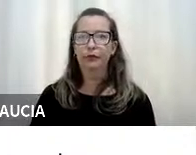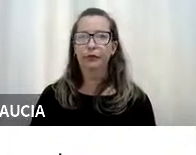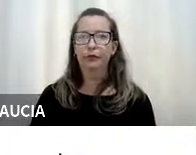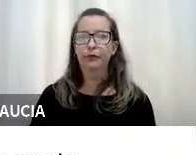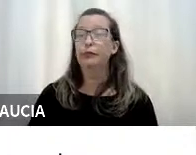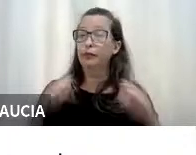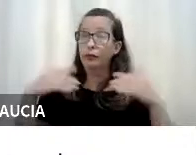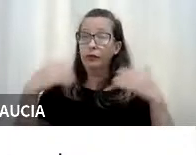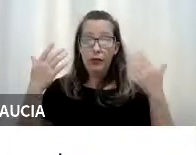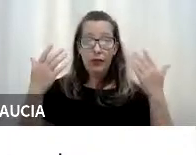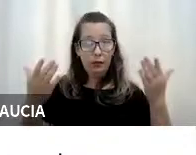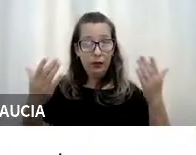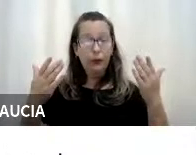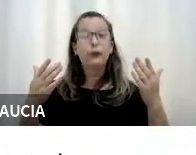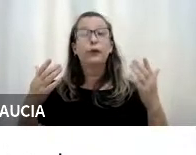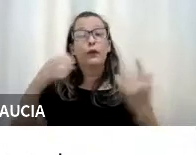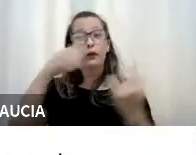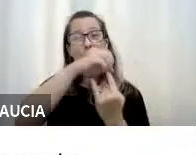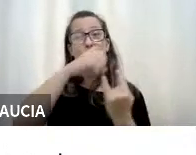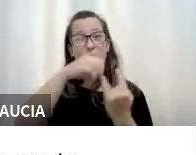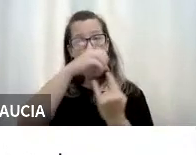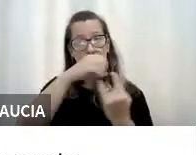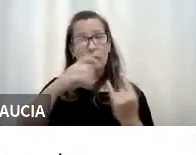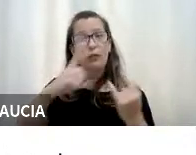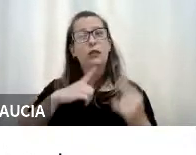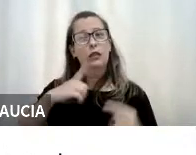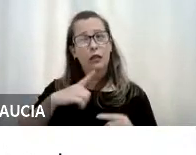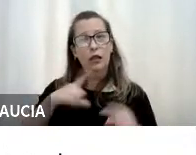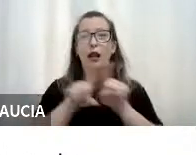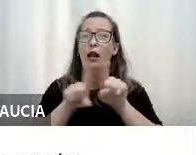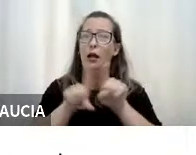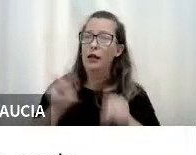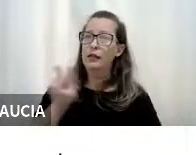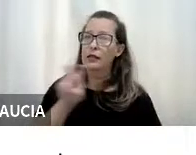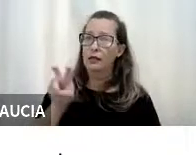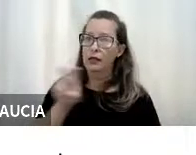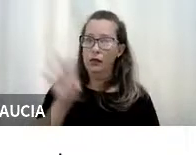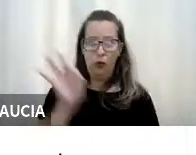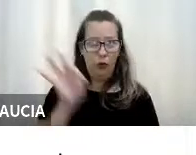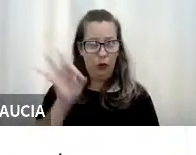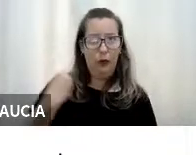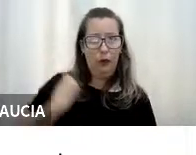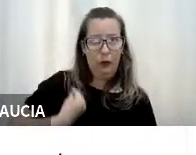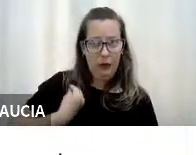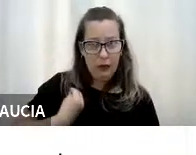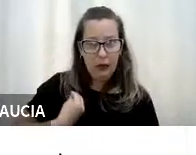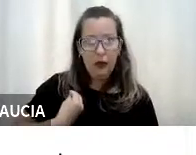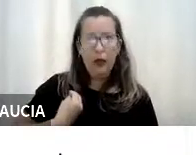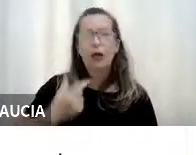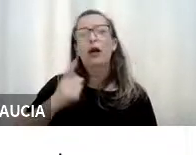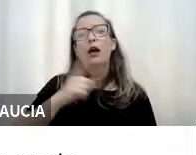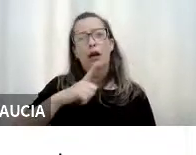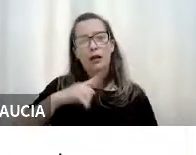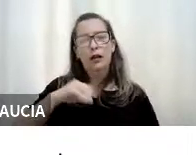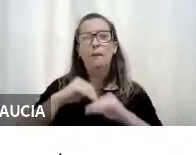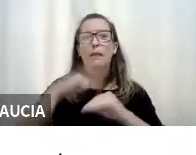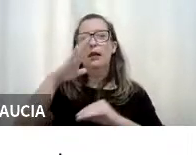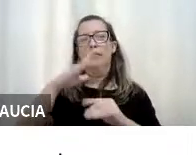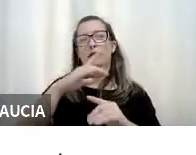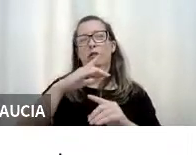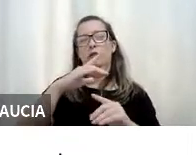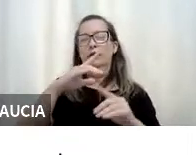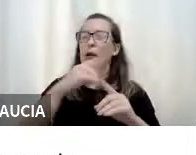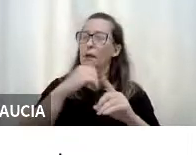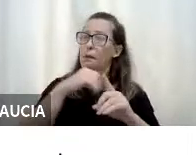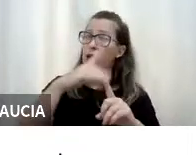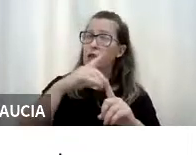Bom, o Facebook também domina com 55%, né, de participação, ele corresponde sozinho a mais da metade do impacto,